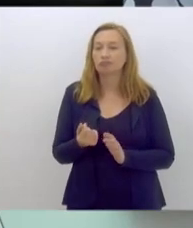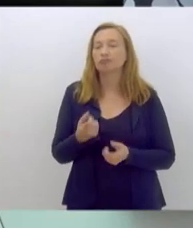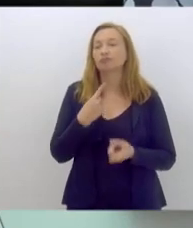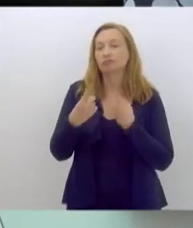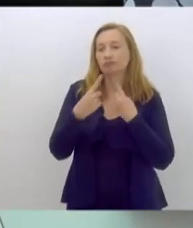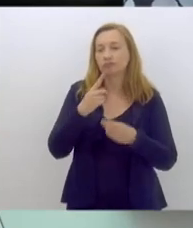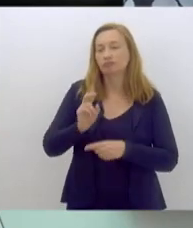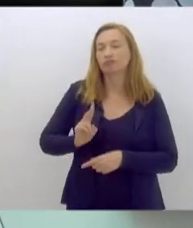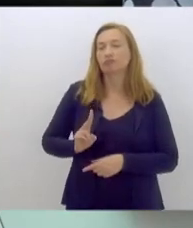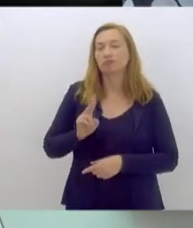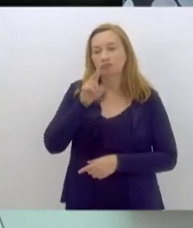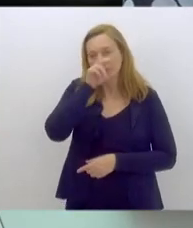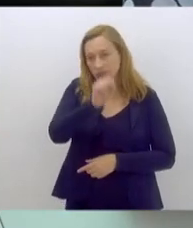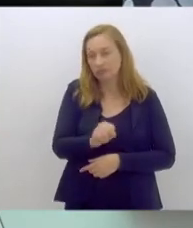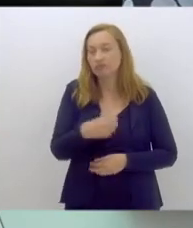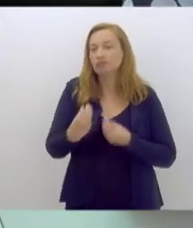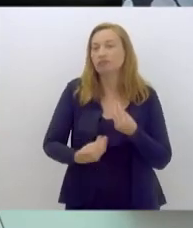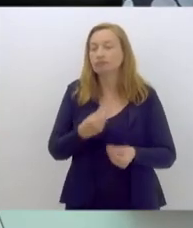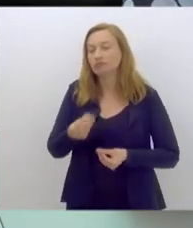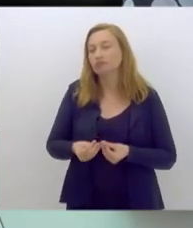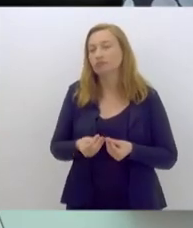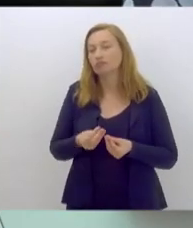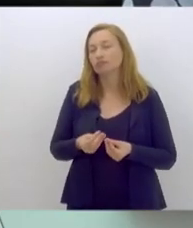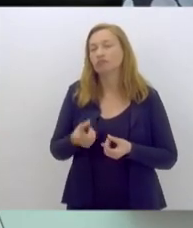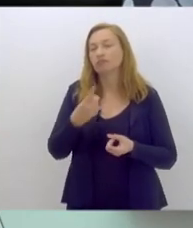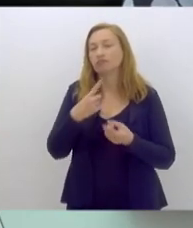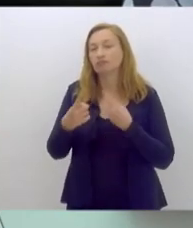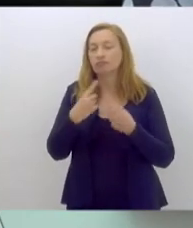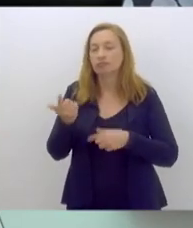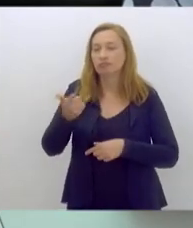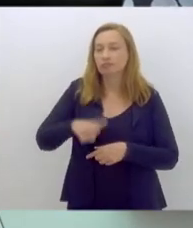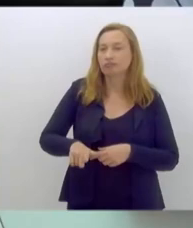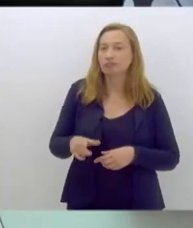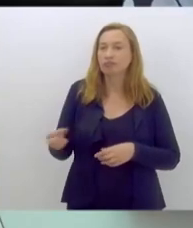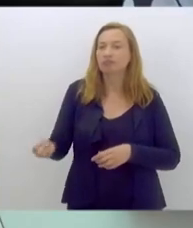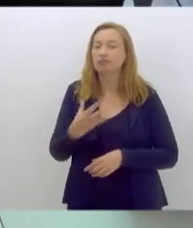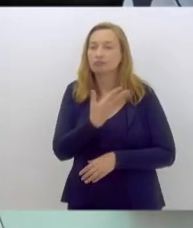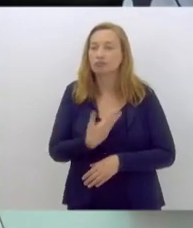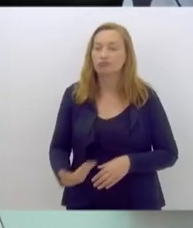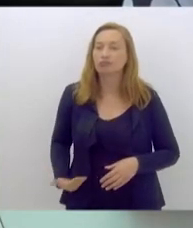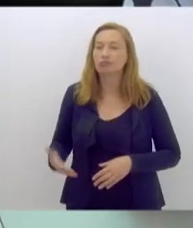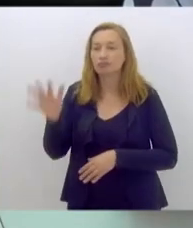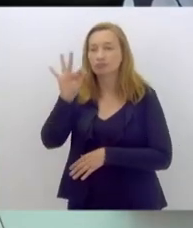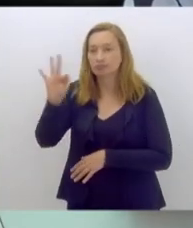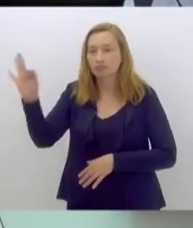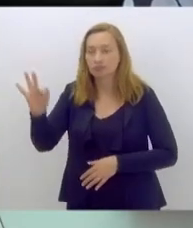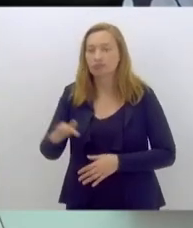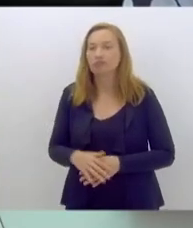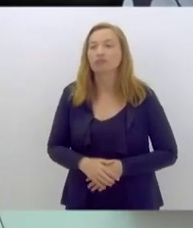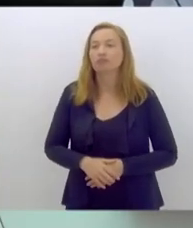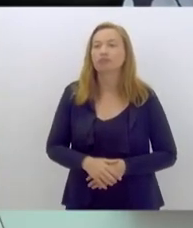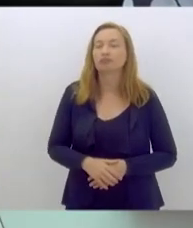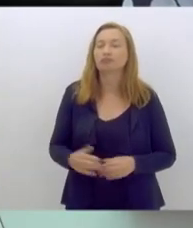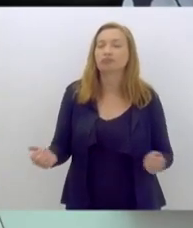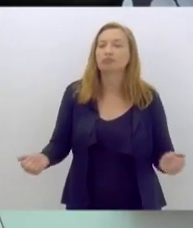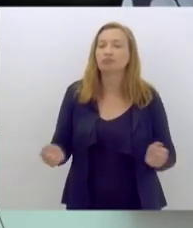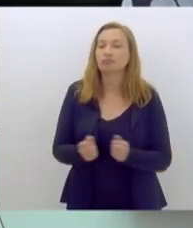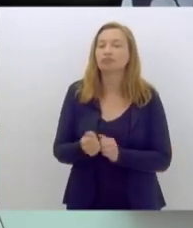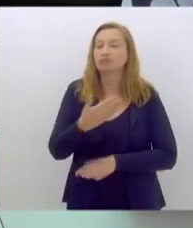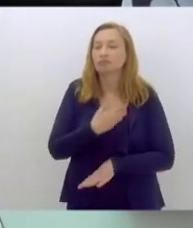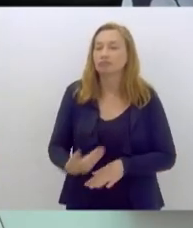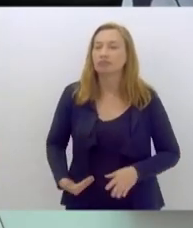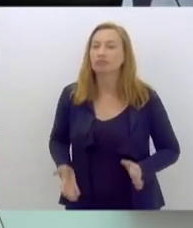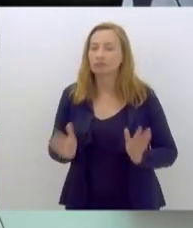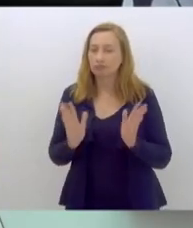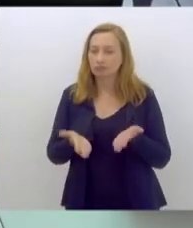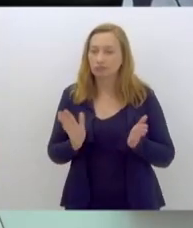é muito forte e como é que a gente vai estar aí discutindo isso novo governo federal né é com enfim Governador que vai estar agora